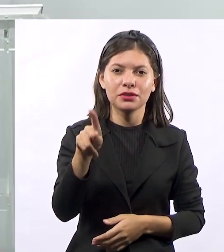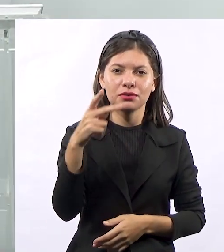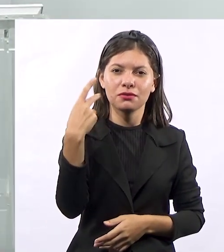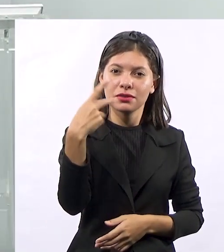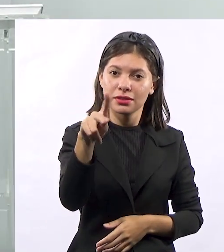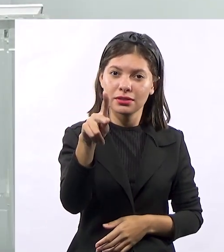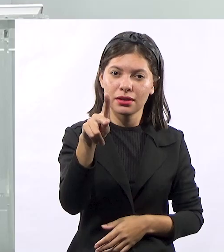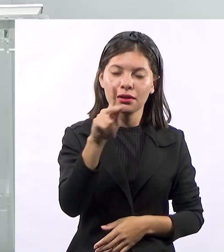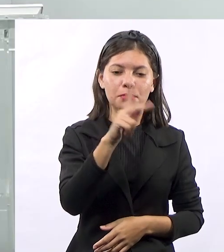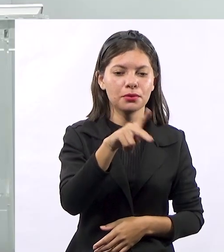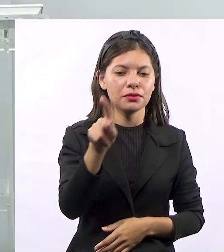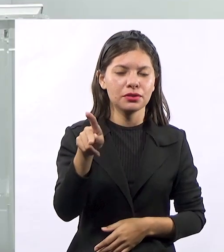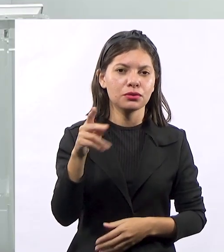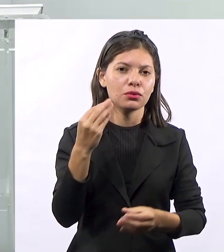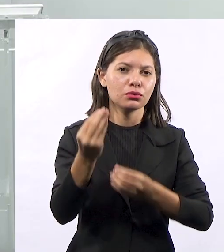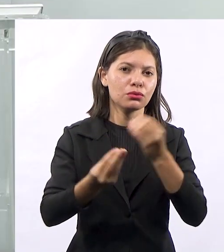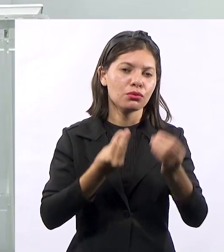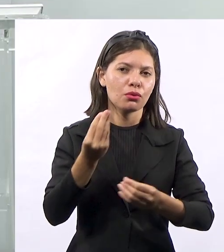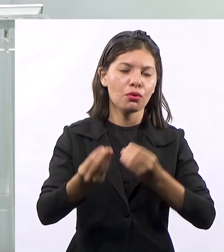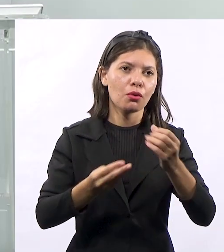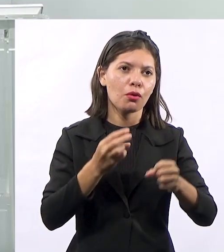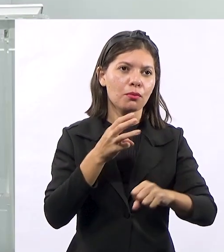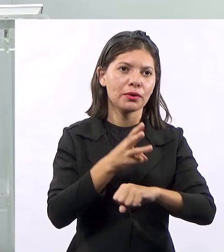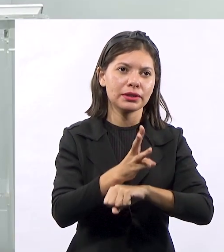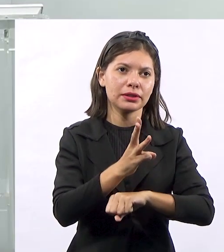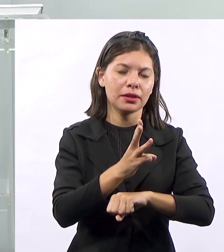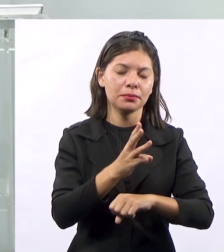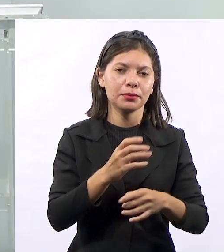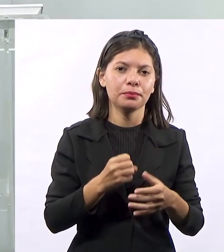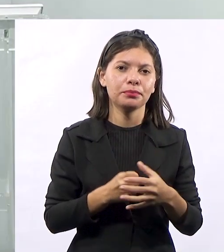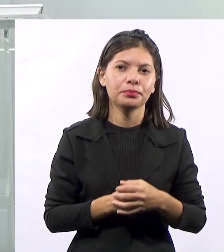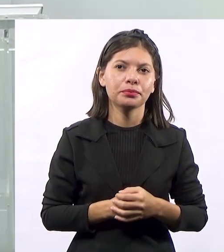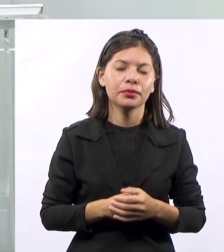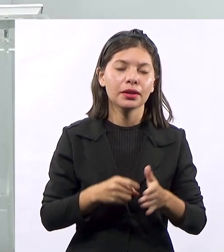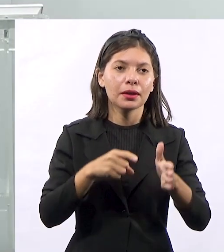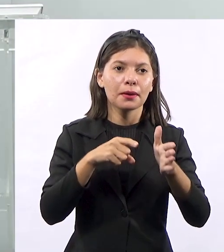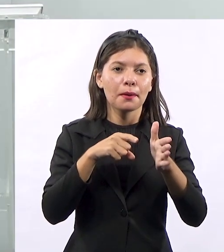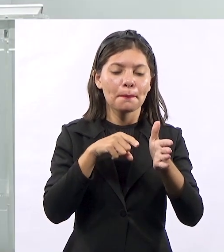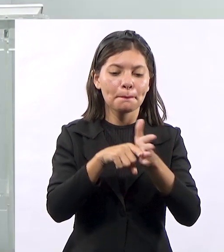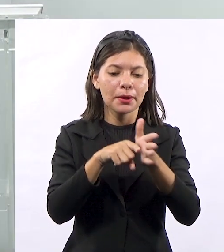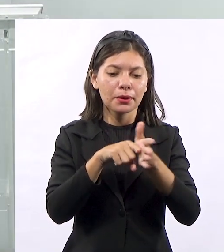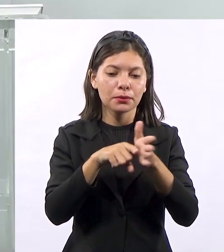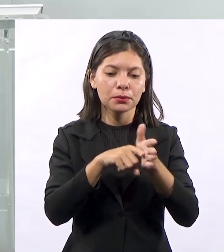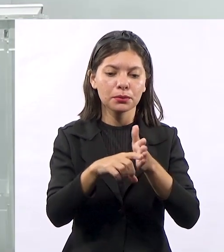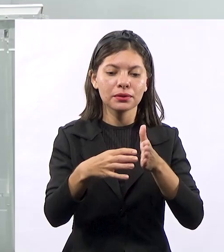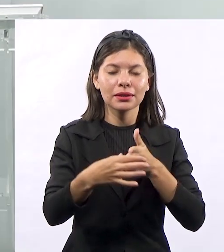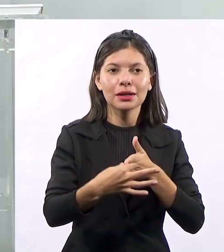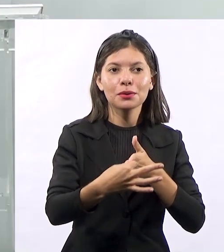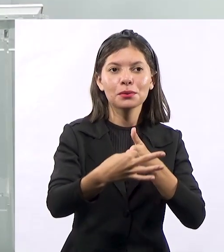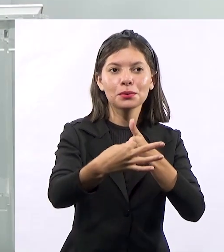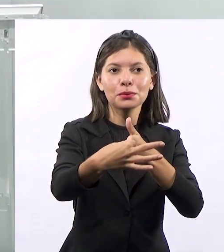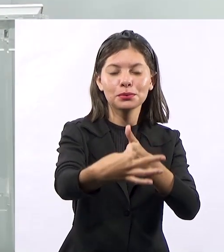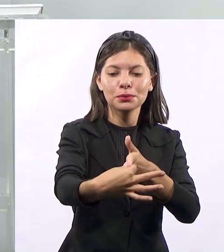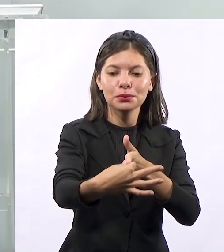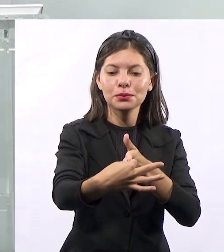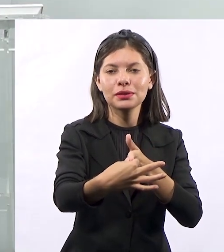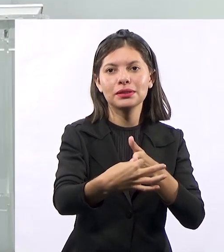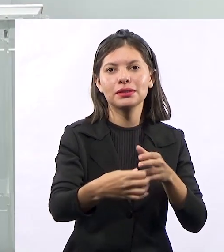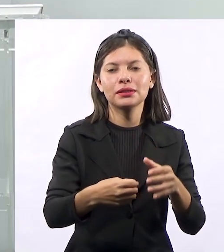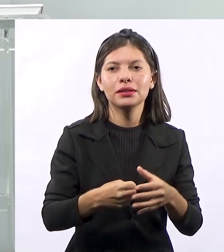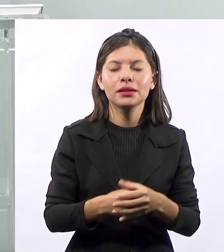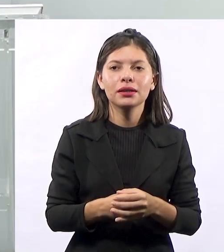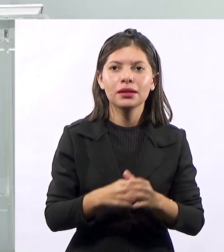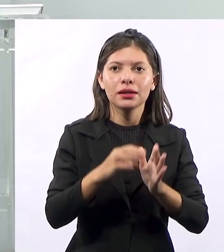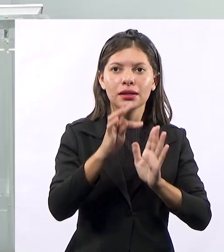pergunta norteadora, a pergunta, ela conduz tanto o texto quanto a pesquisa.